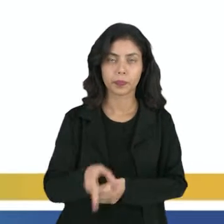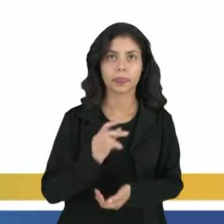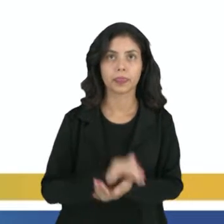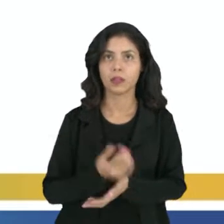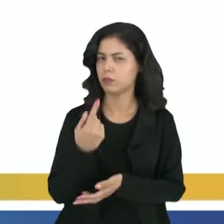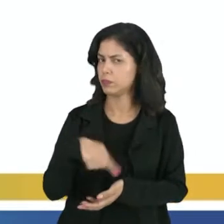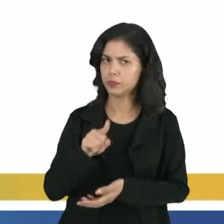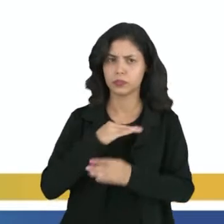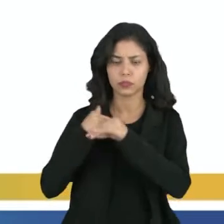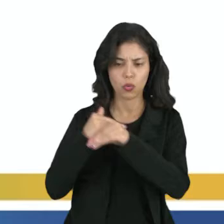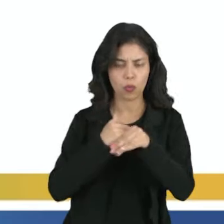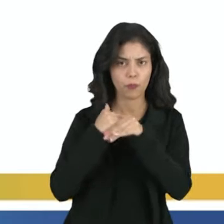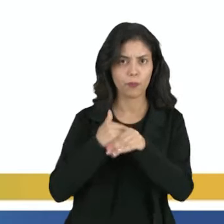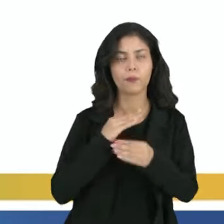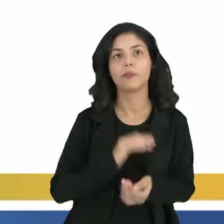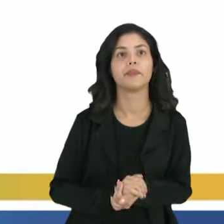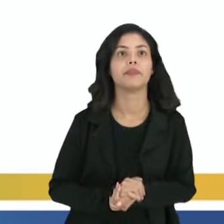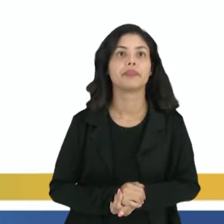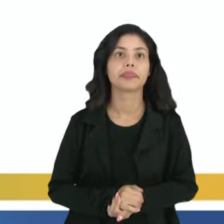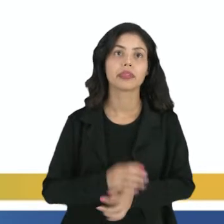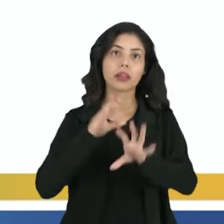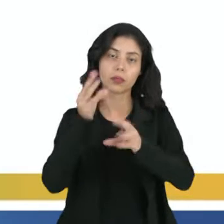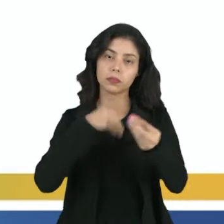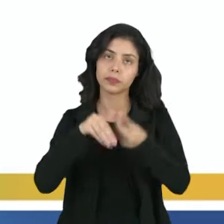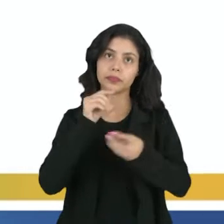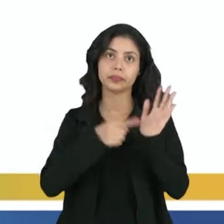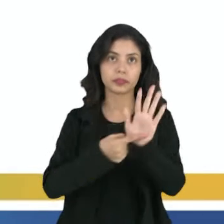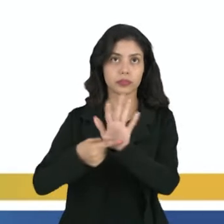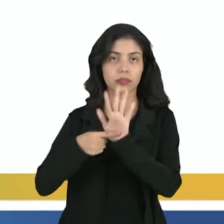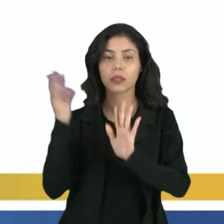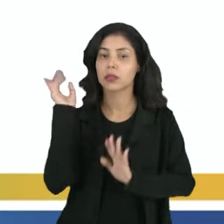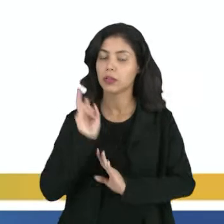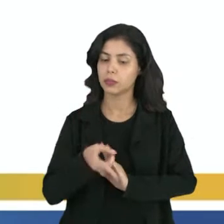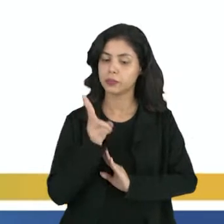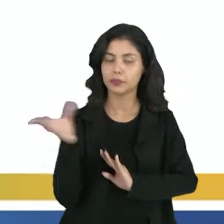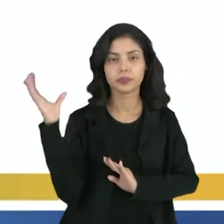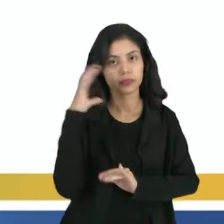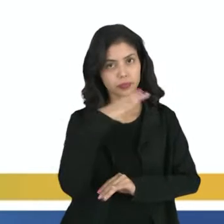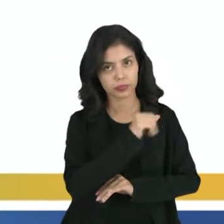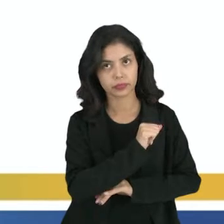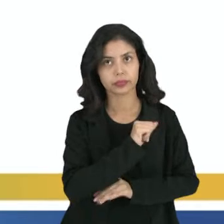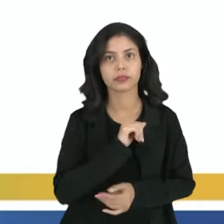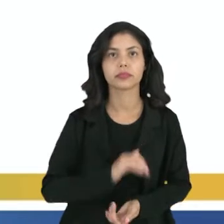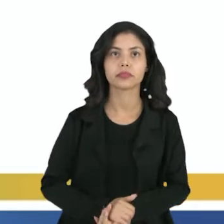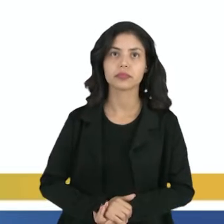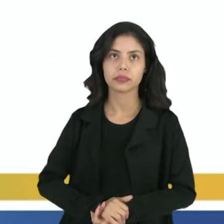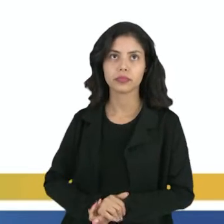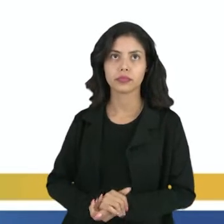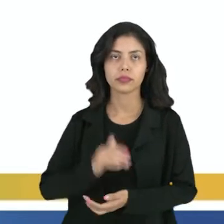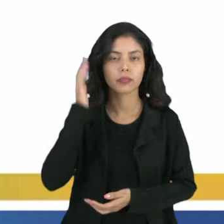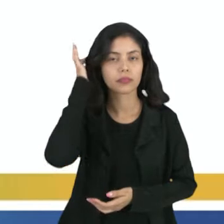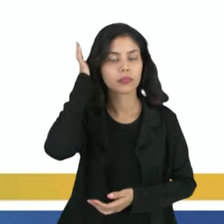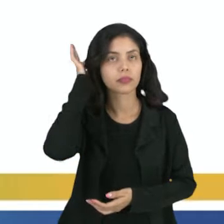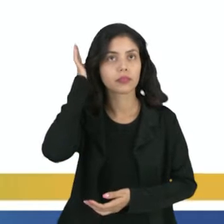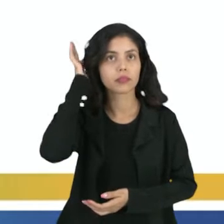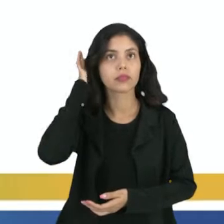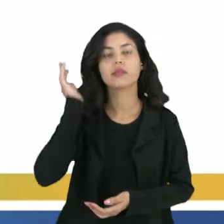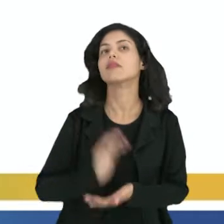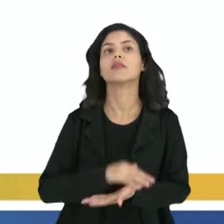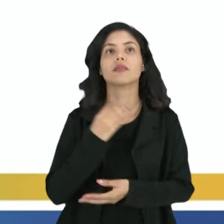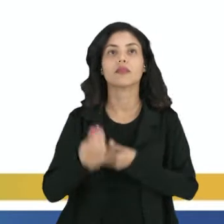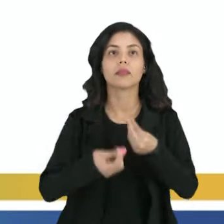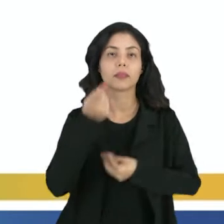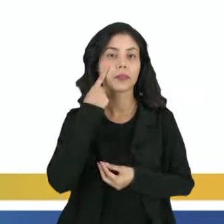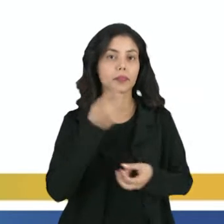não necessariamente iguais. Essas reações apresentam a mesma velocidade. Então, como a gente pode